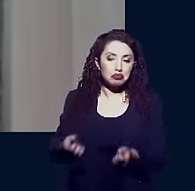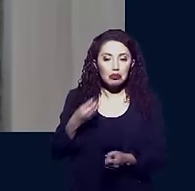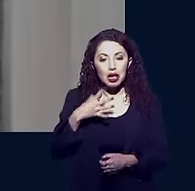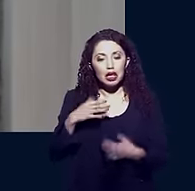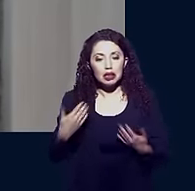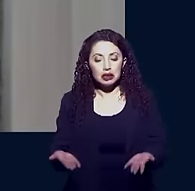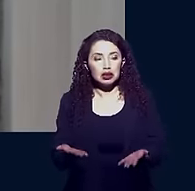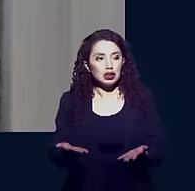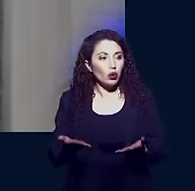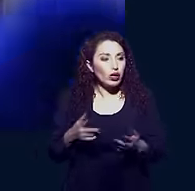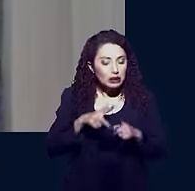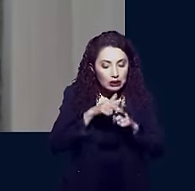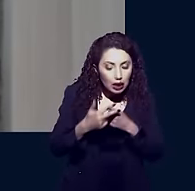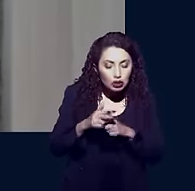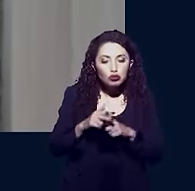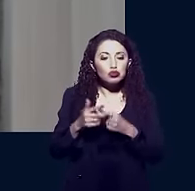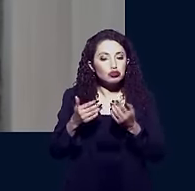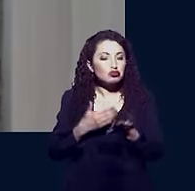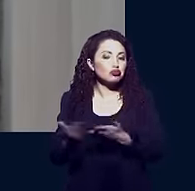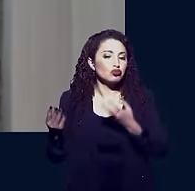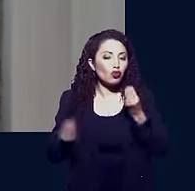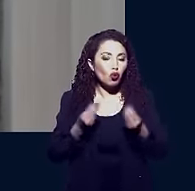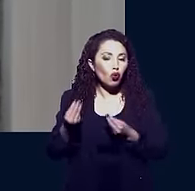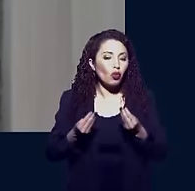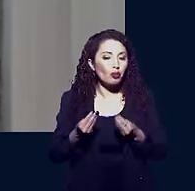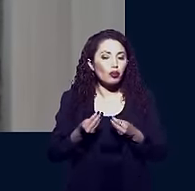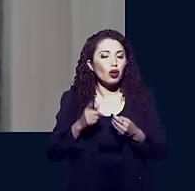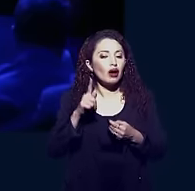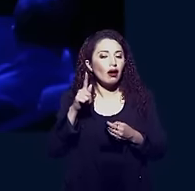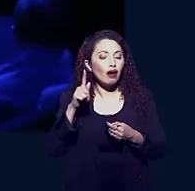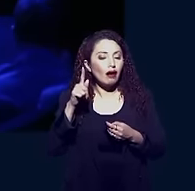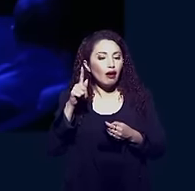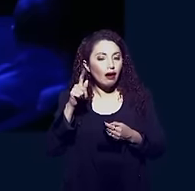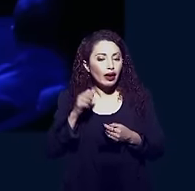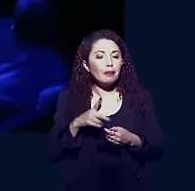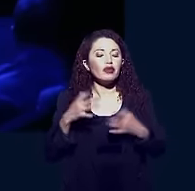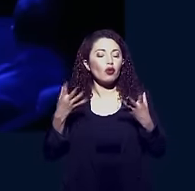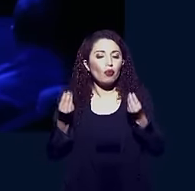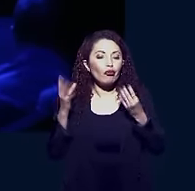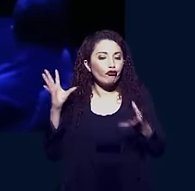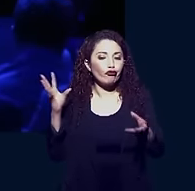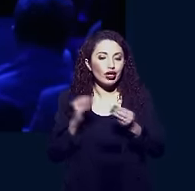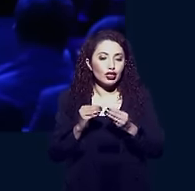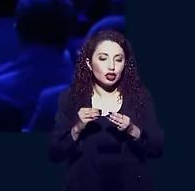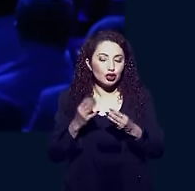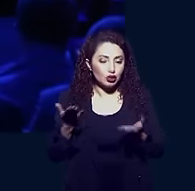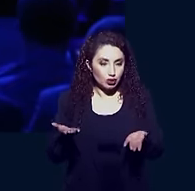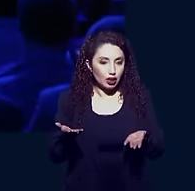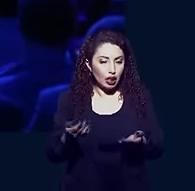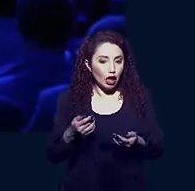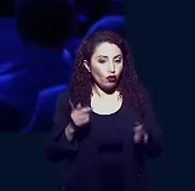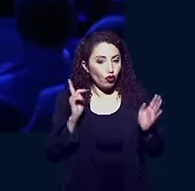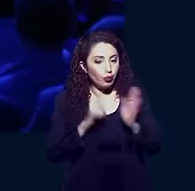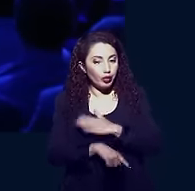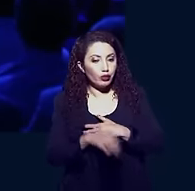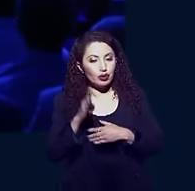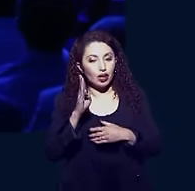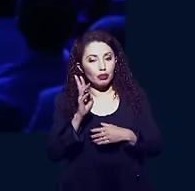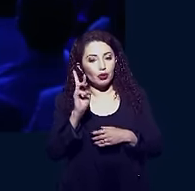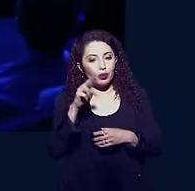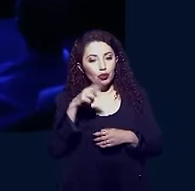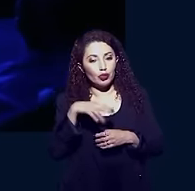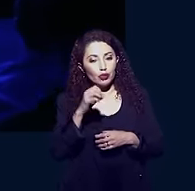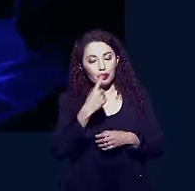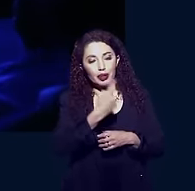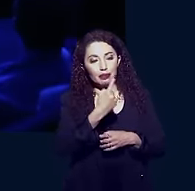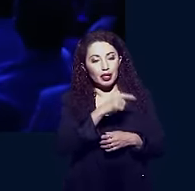esse GAP fecha por que lado você e o Bruno por favor eu vou passar pro Bruno primeiro porque ele é o cara da renda fixa eu sou a pessoa de